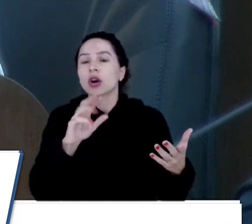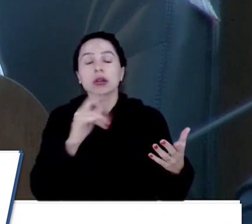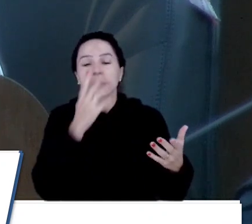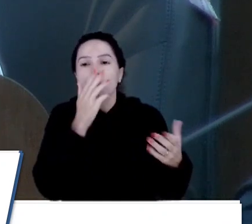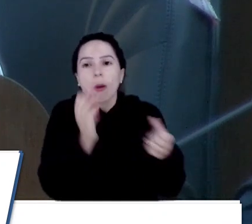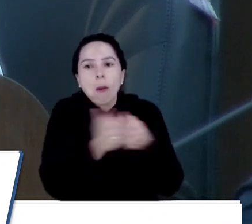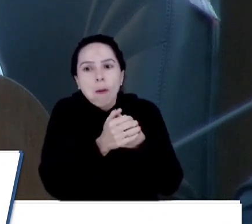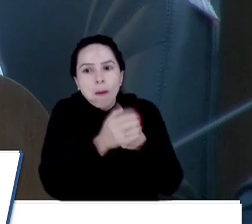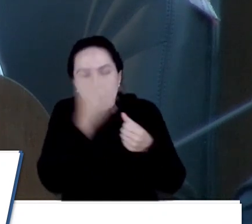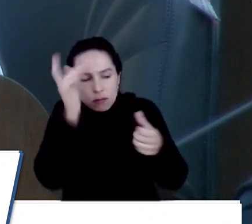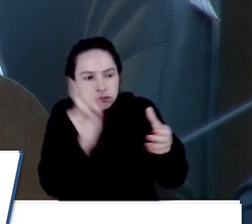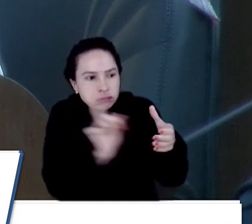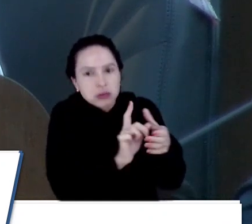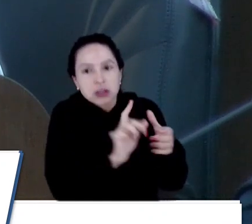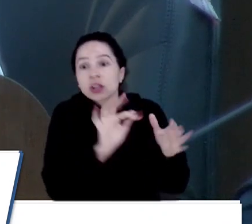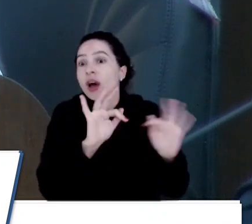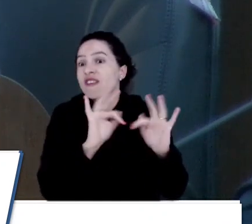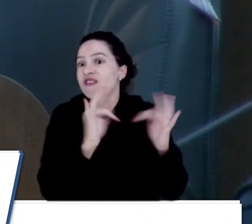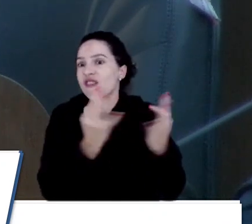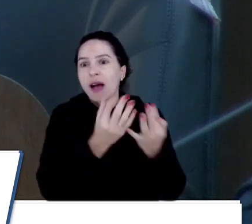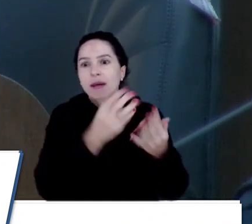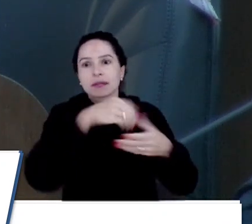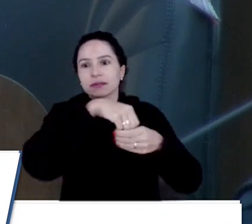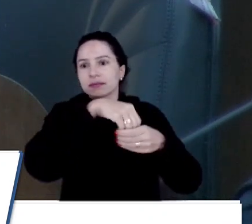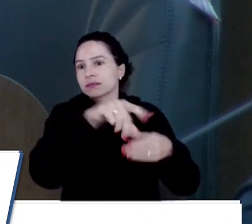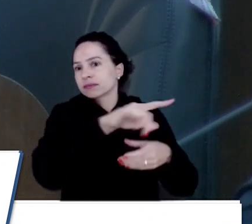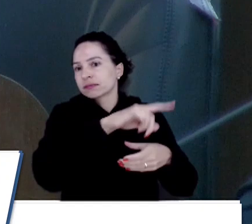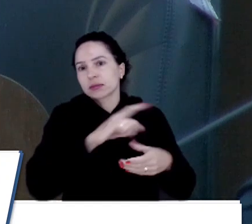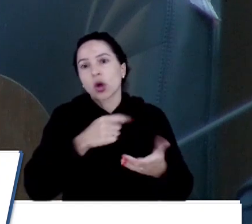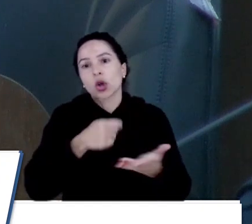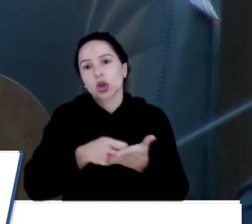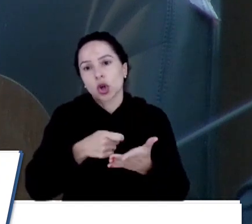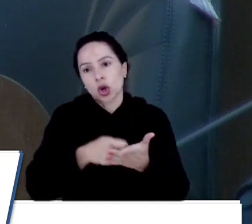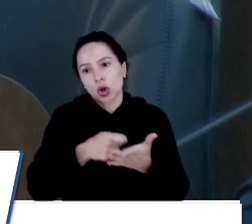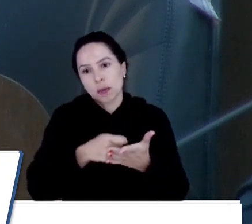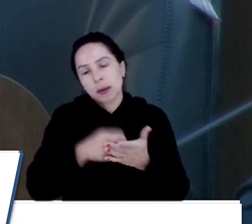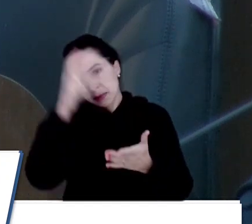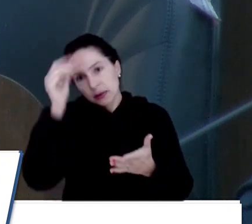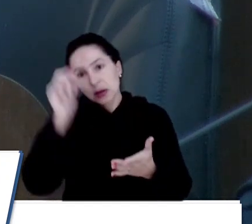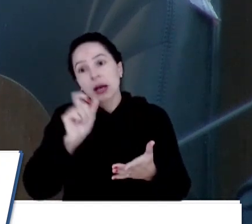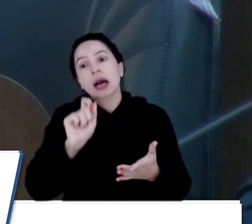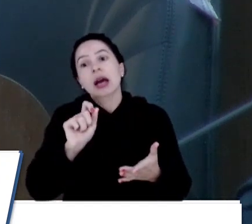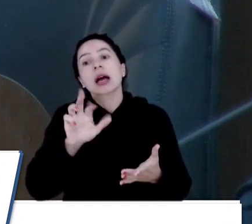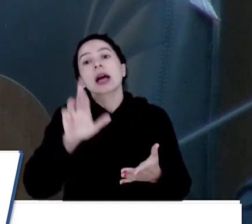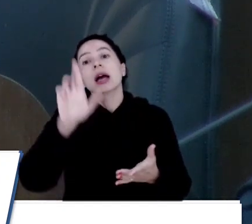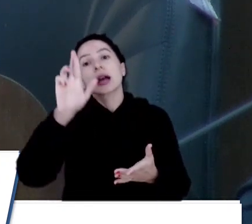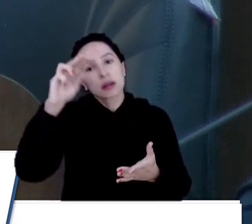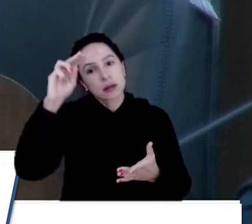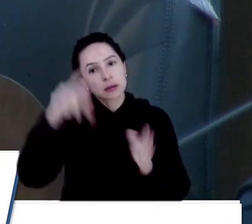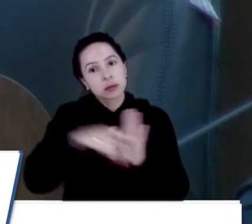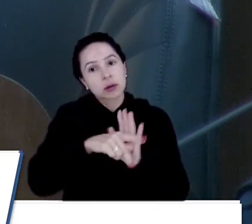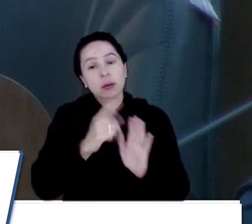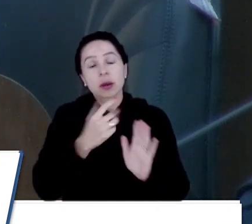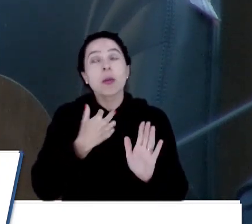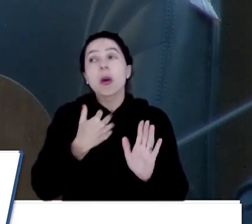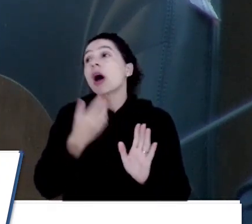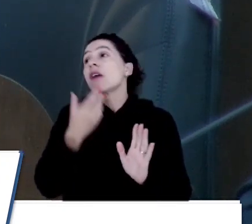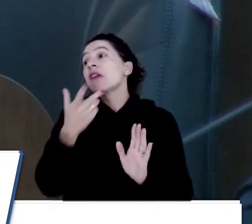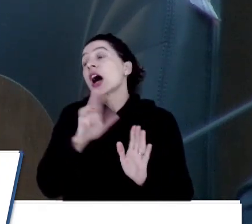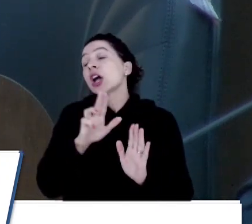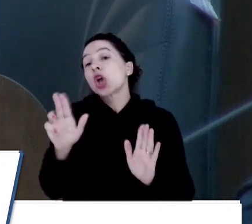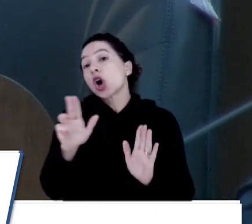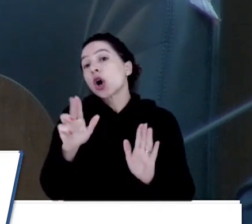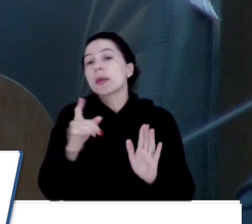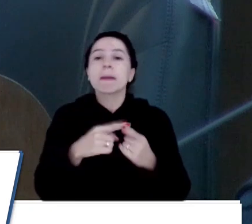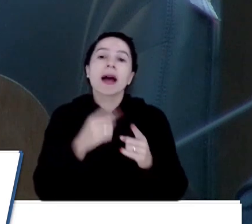lá, não é só família que mora lá. Então, nós cobramos da prefeitura quem que é o proprietário. Só que não pode fornecer, só que informaram